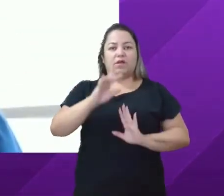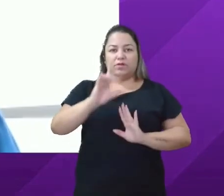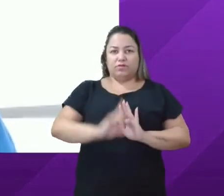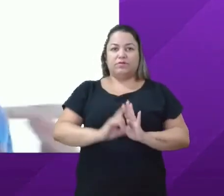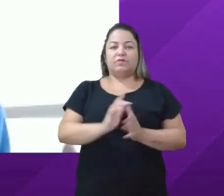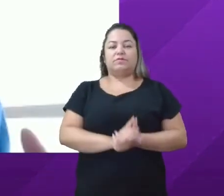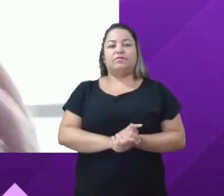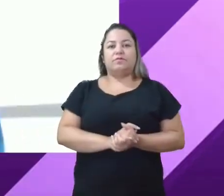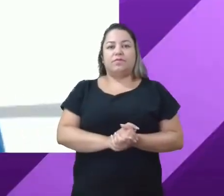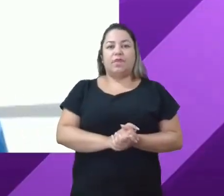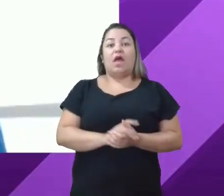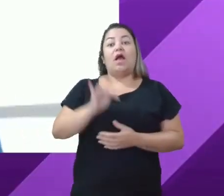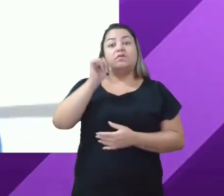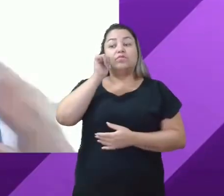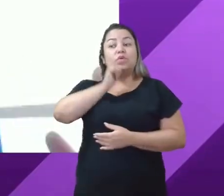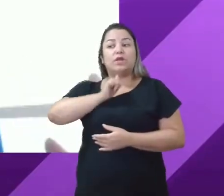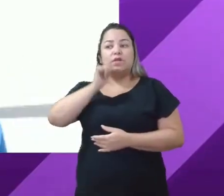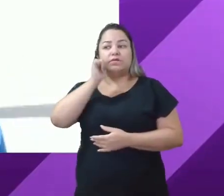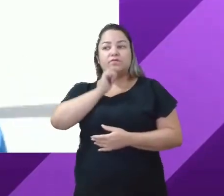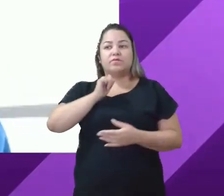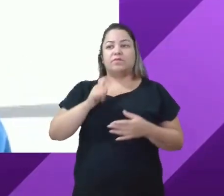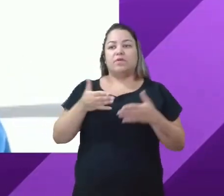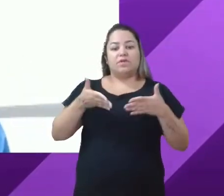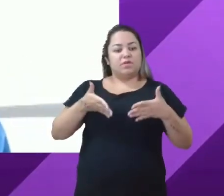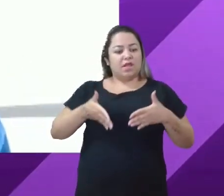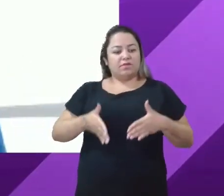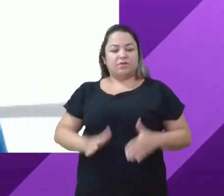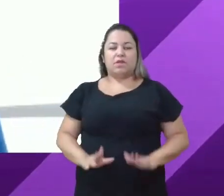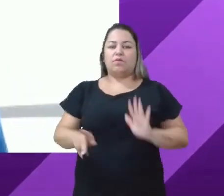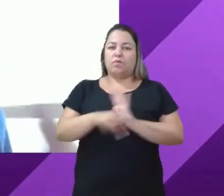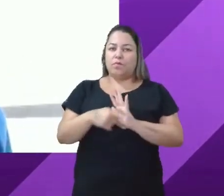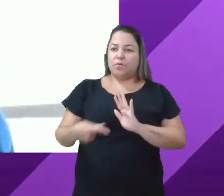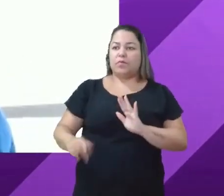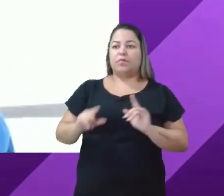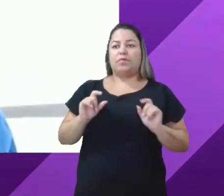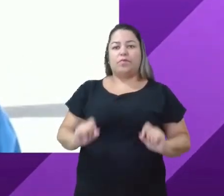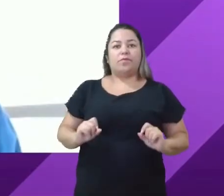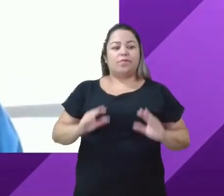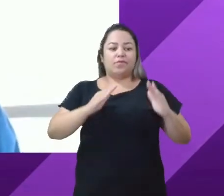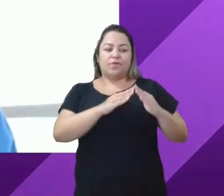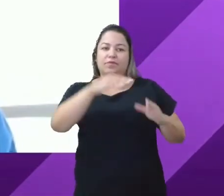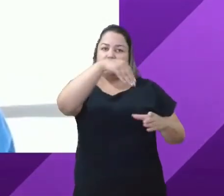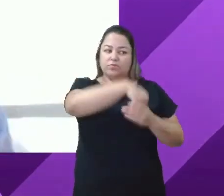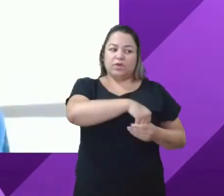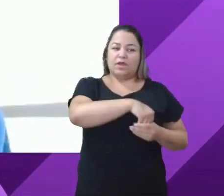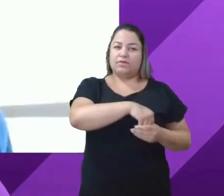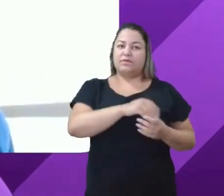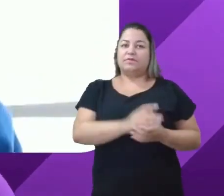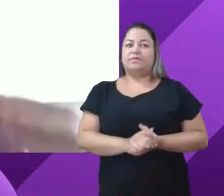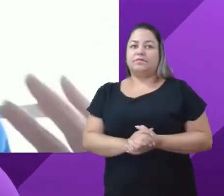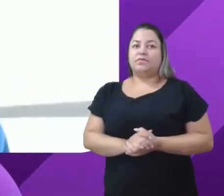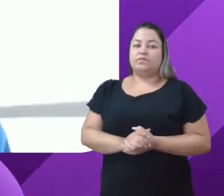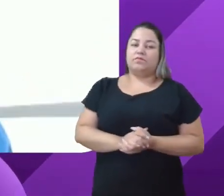direitos. As mulheres nasceram para serem donas de casa,